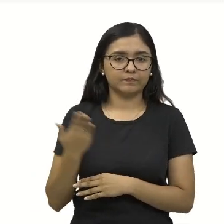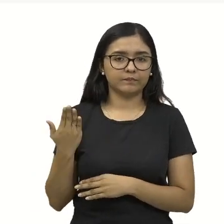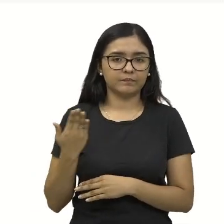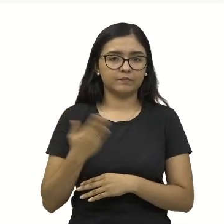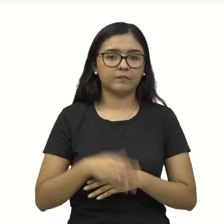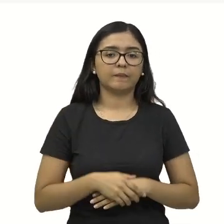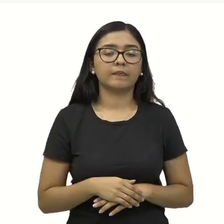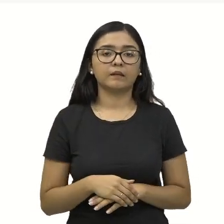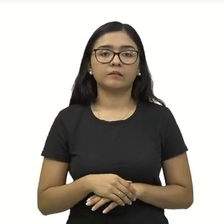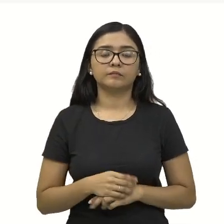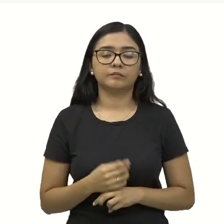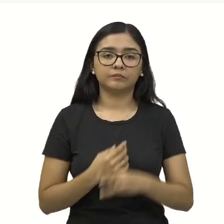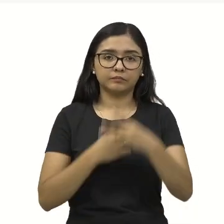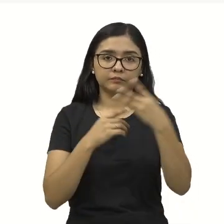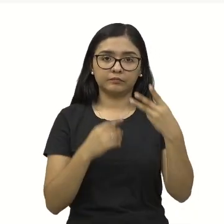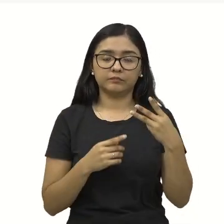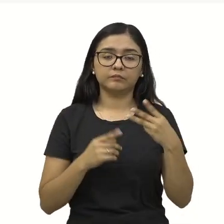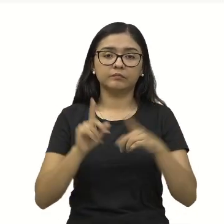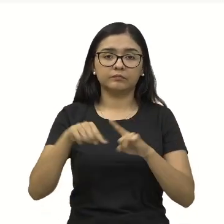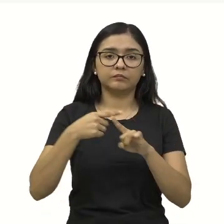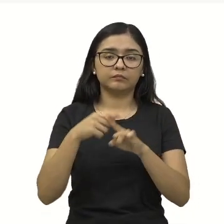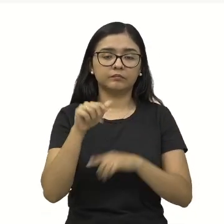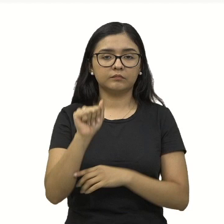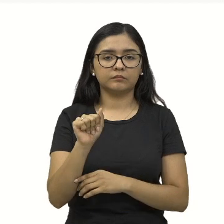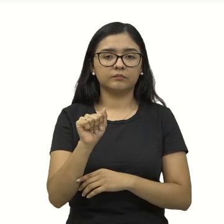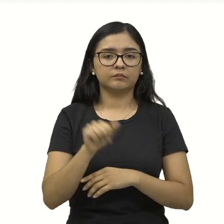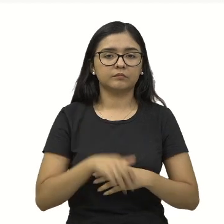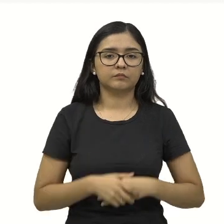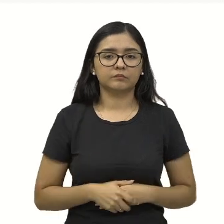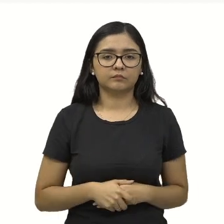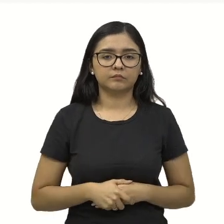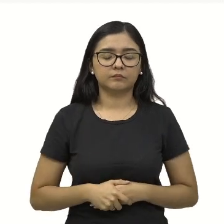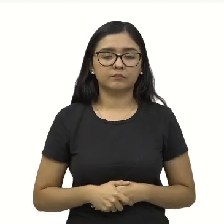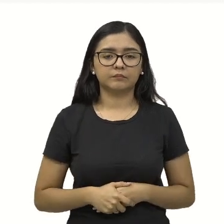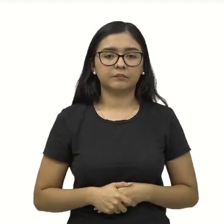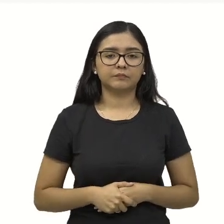De 3 vezes A. Tá bom?